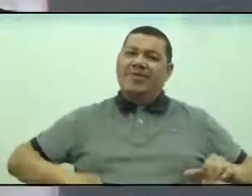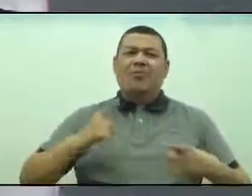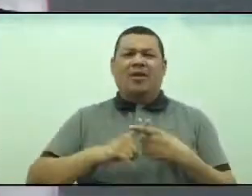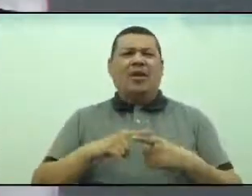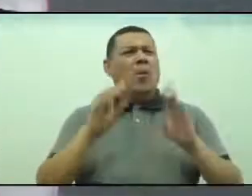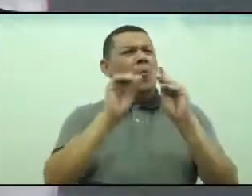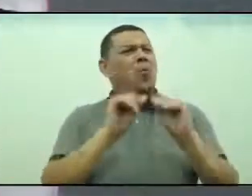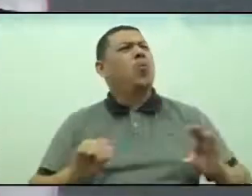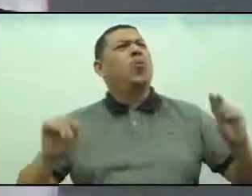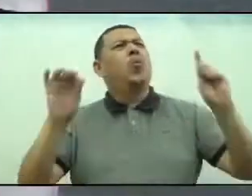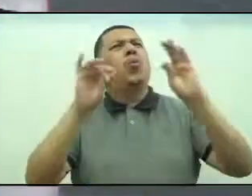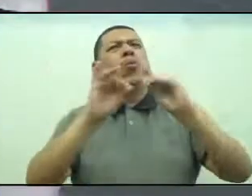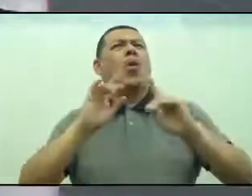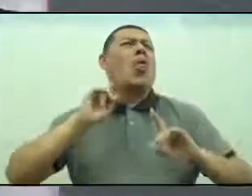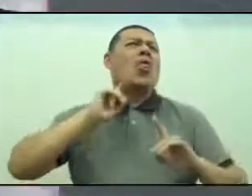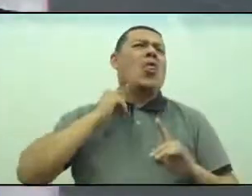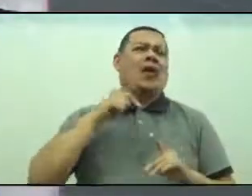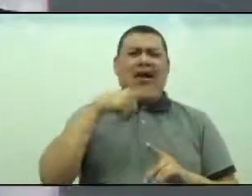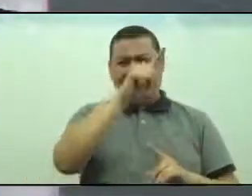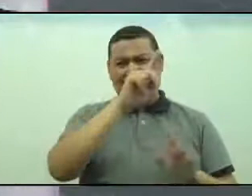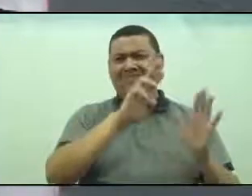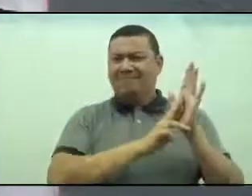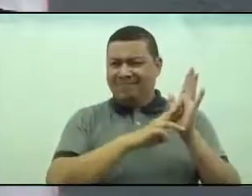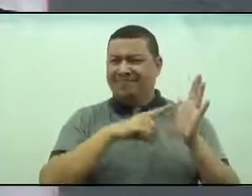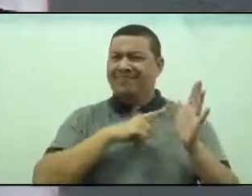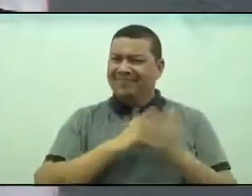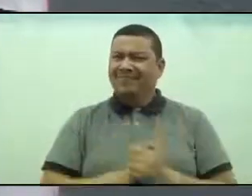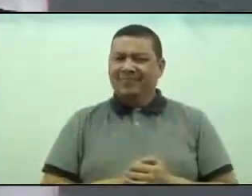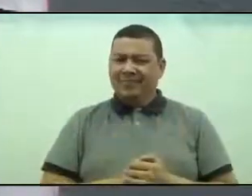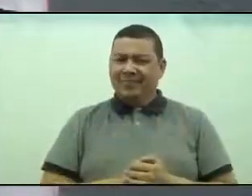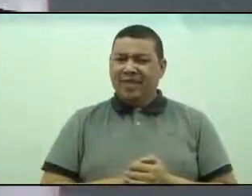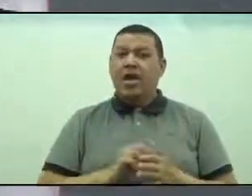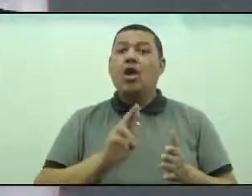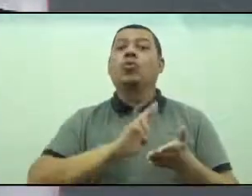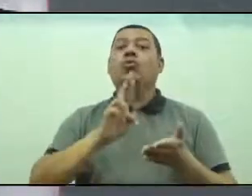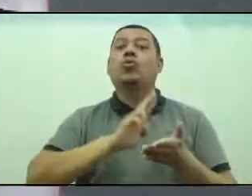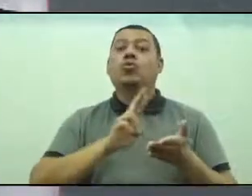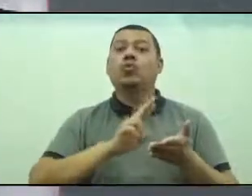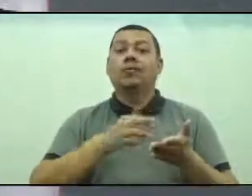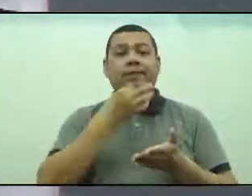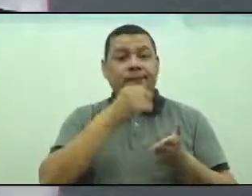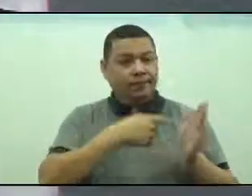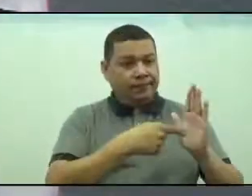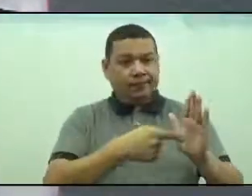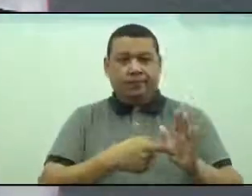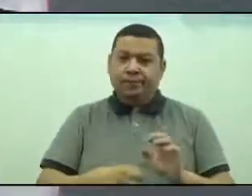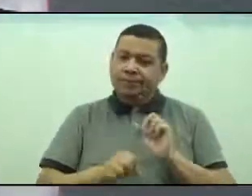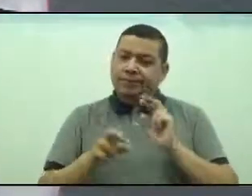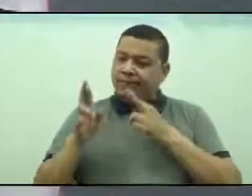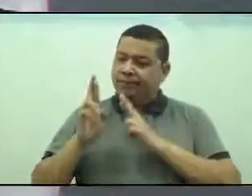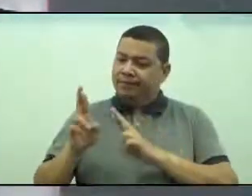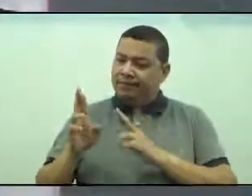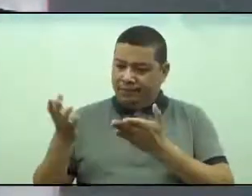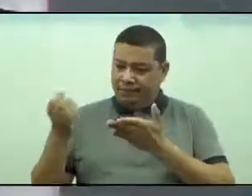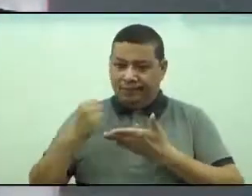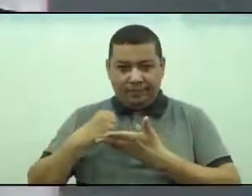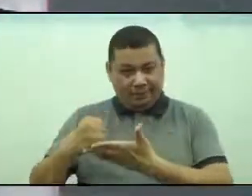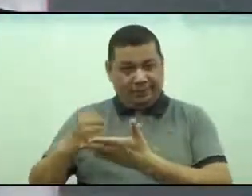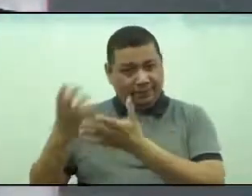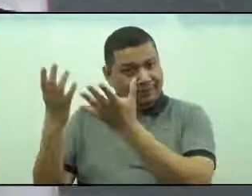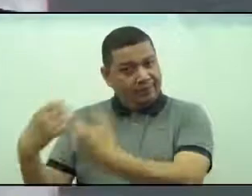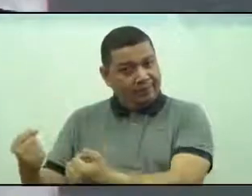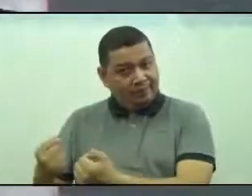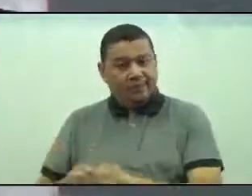poeira. Então, eu vou passar algumas ruas, espero que o senhor me atenda. E tenho